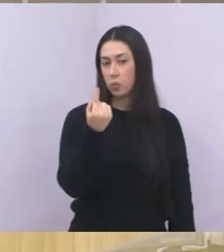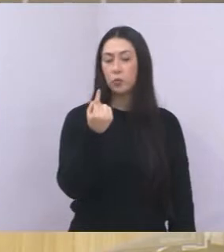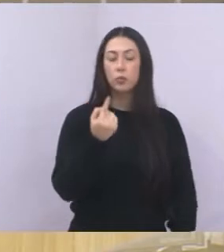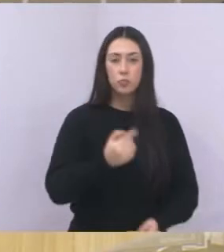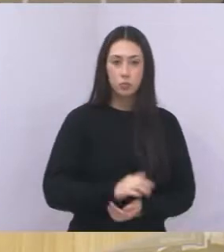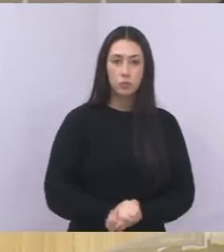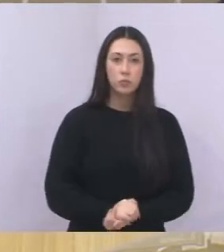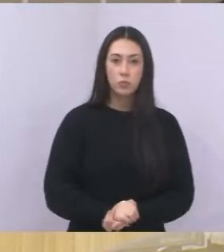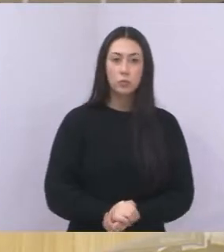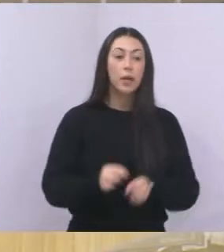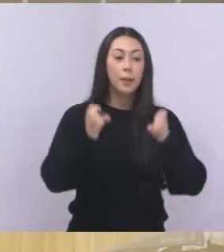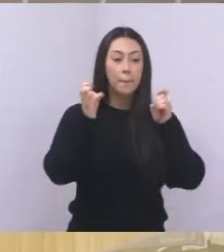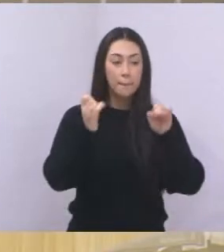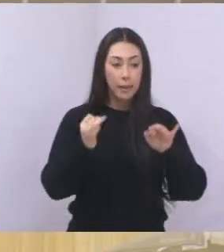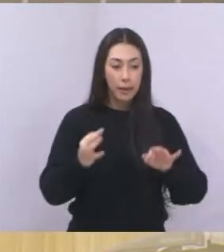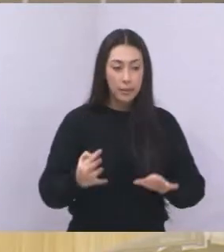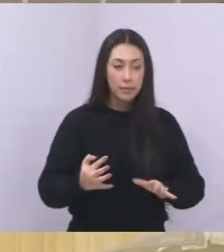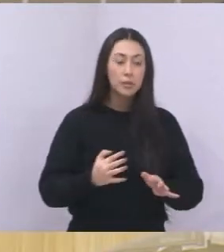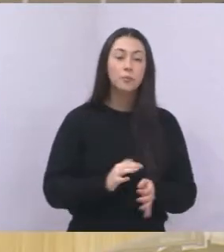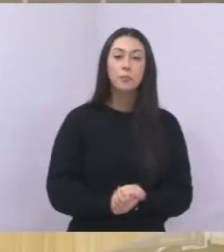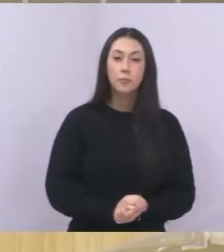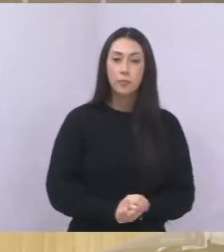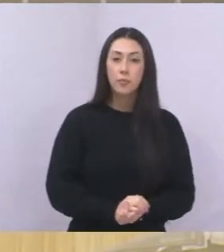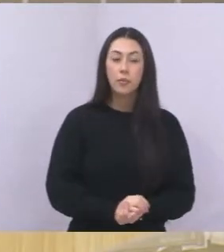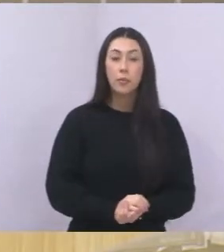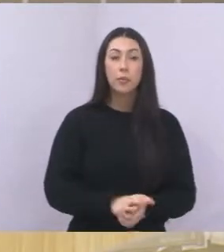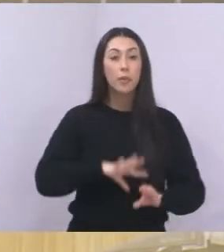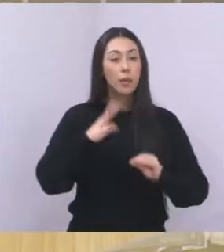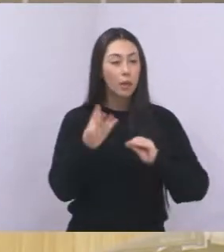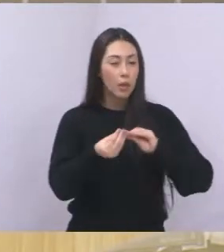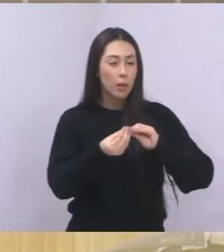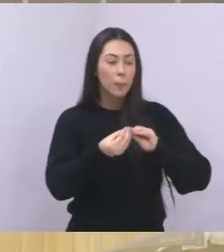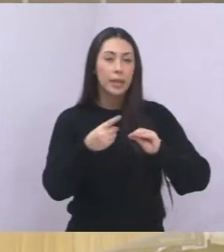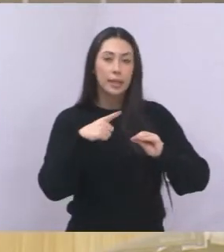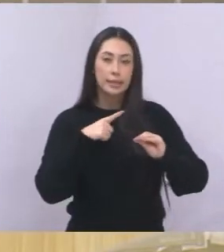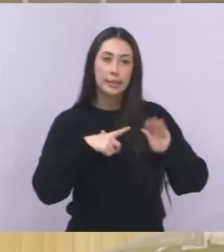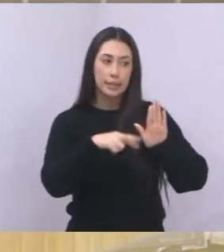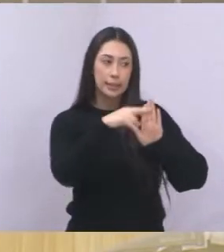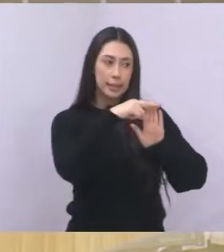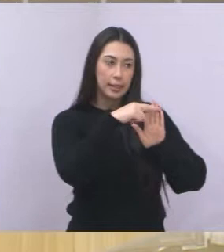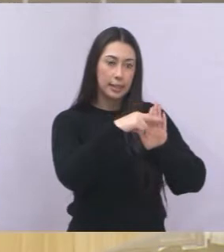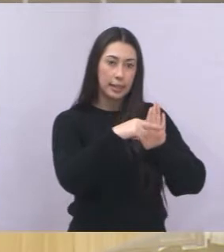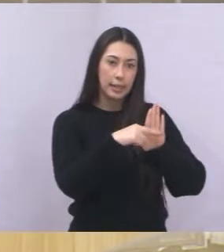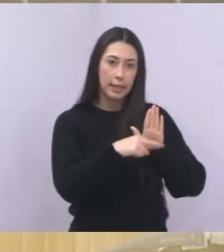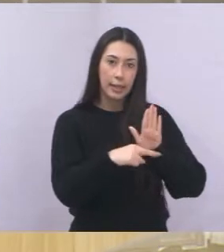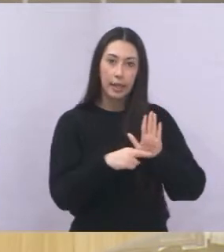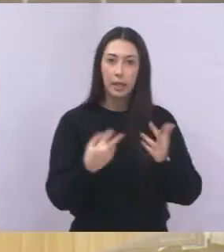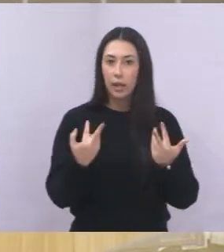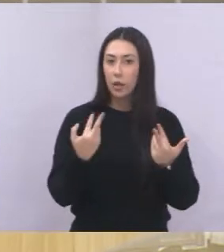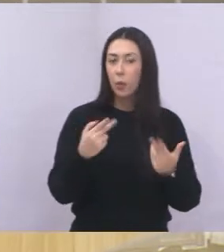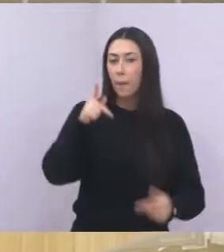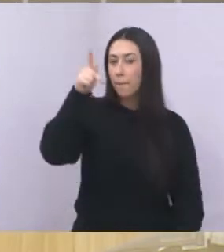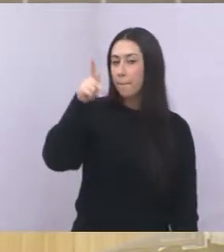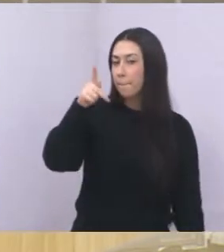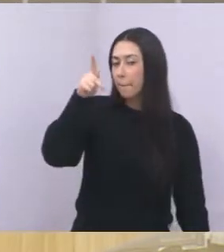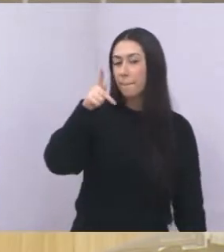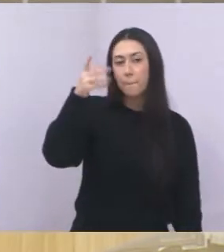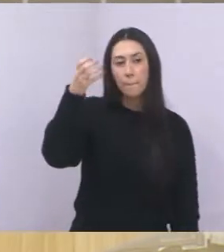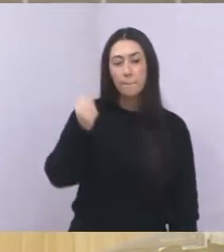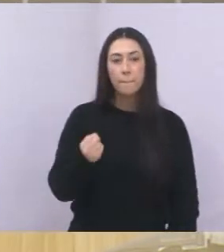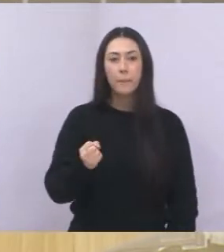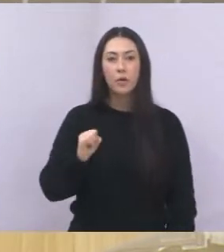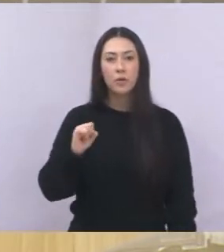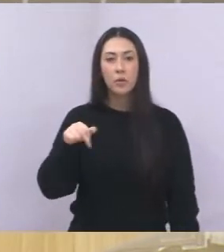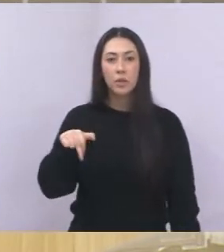município. Justificativo. A presente emenda segue os mesmos parâmetros estabelecidos para os pensionistas do regime geral da